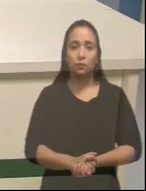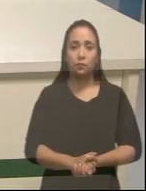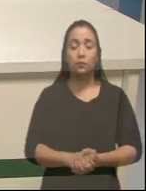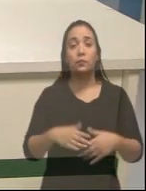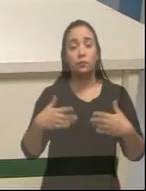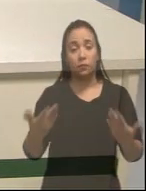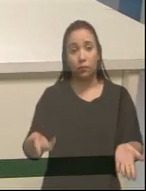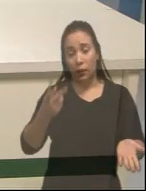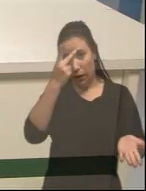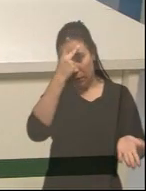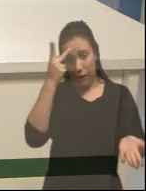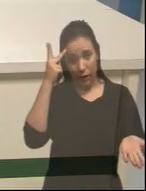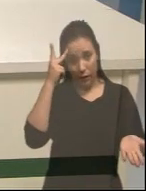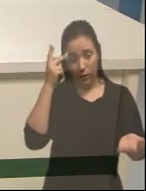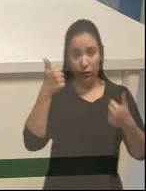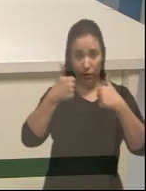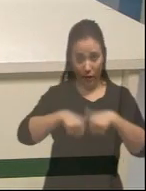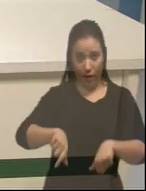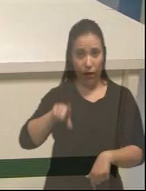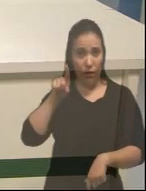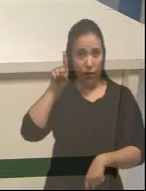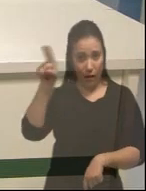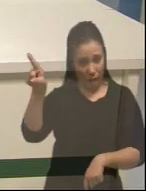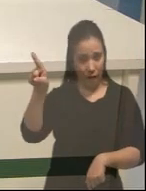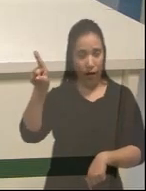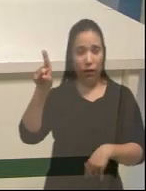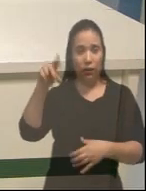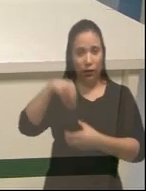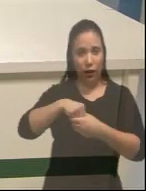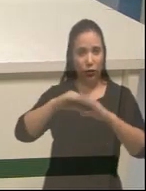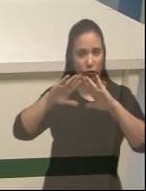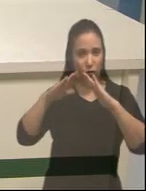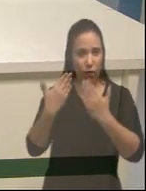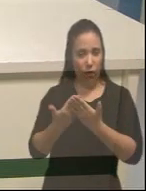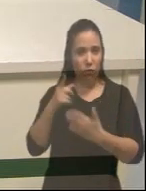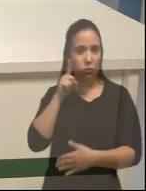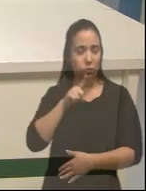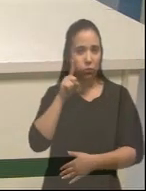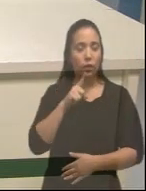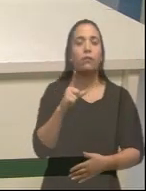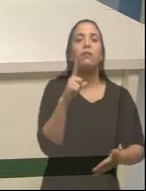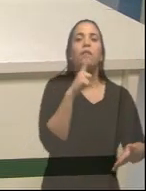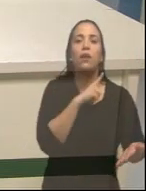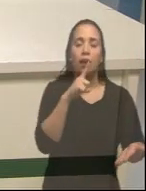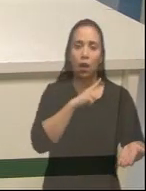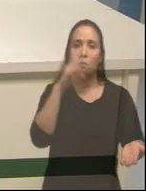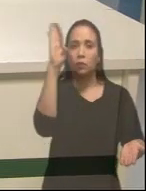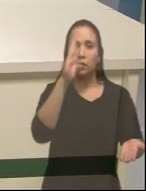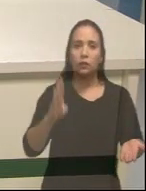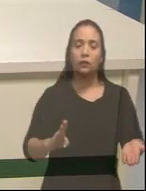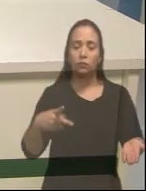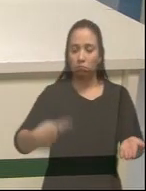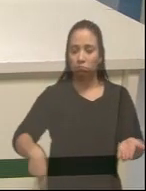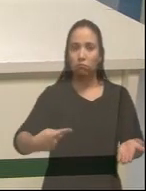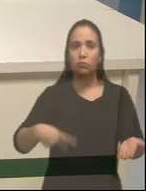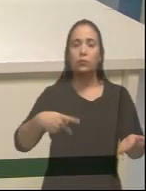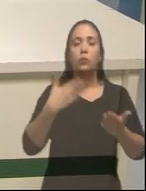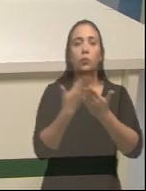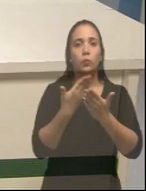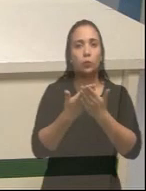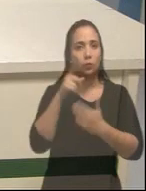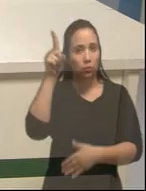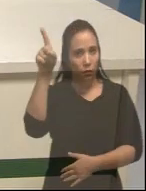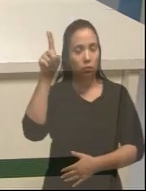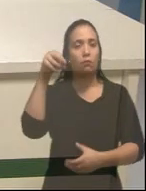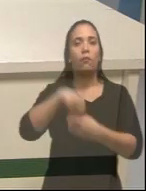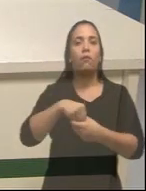ironicamente, as pessoas estavam lá, nessa escola, existiam vários brasileiros, dezenas de brasileiros, não é